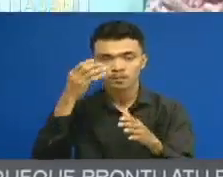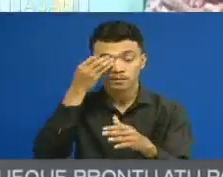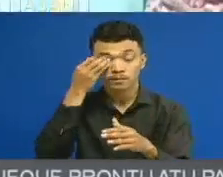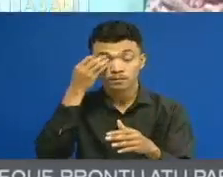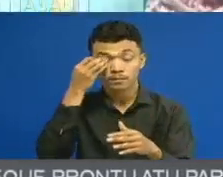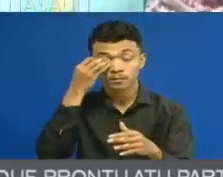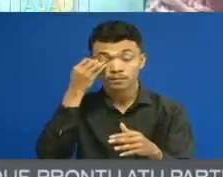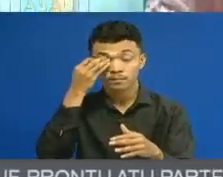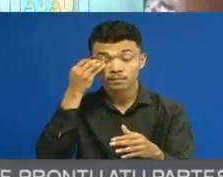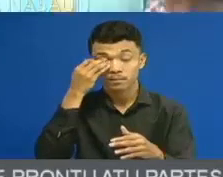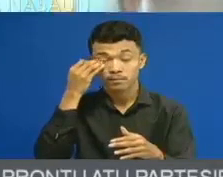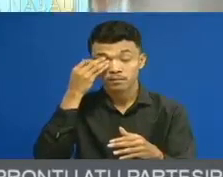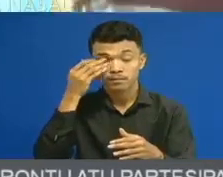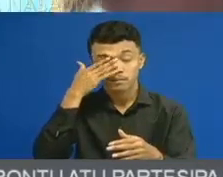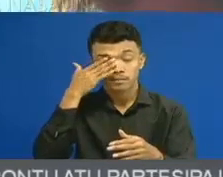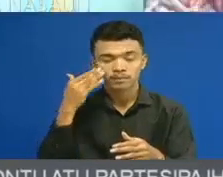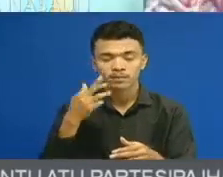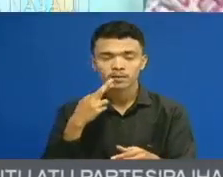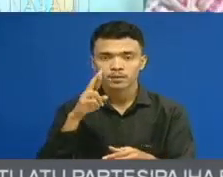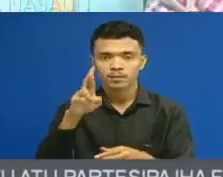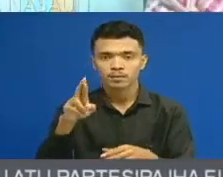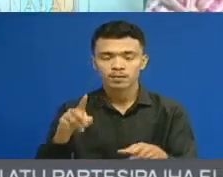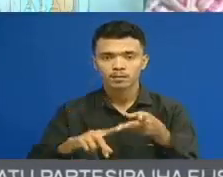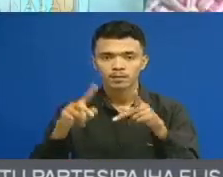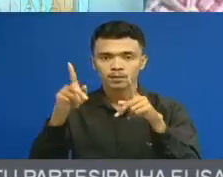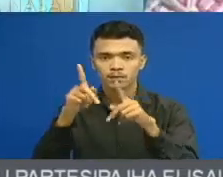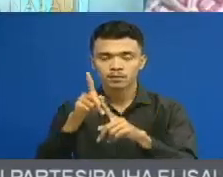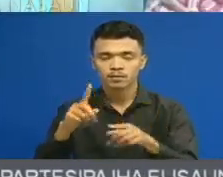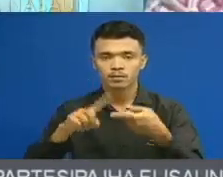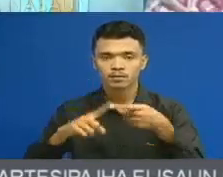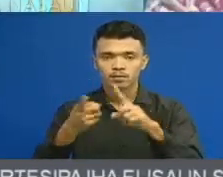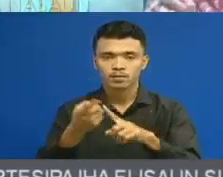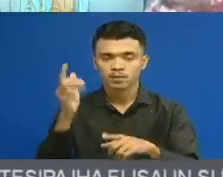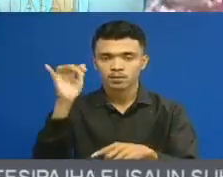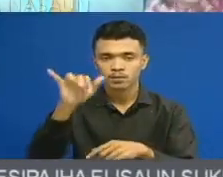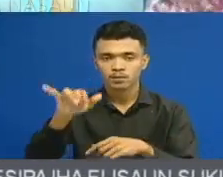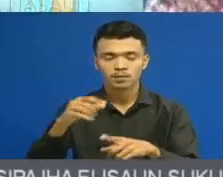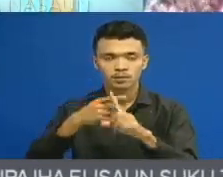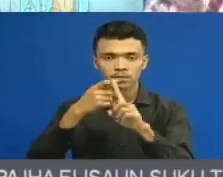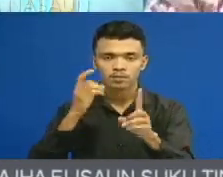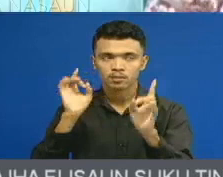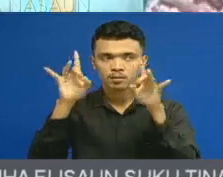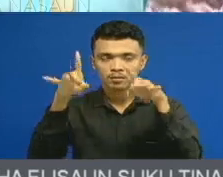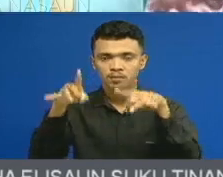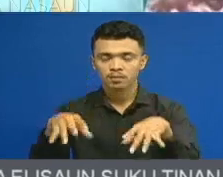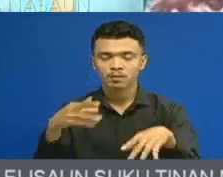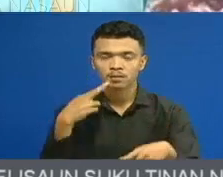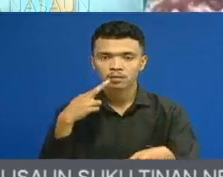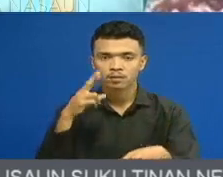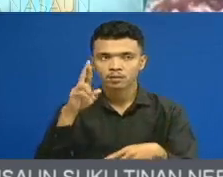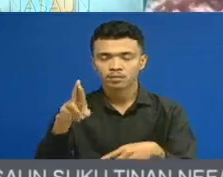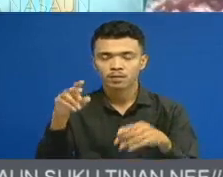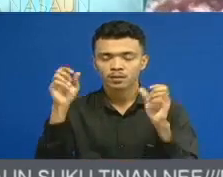dimensão bota anesa ne. Há uma recomendação para o parceiro ou colega Sira. Si Australia hanya rekomendasi mana